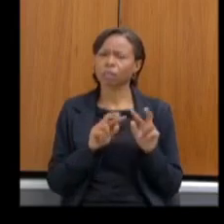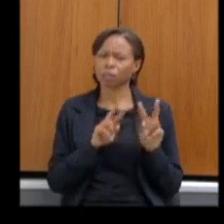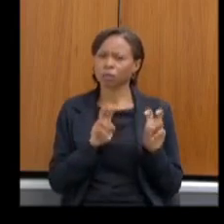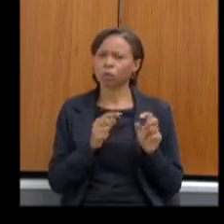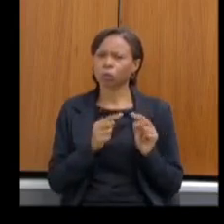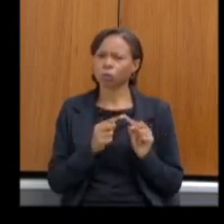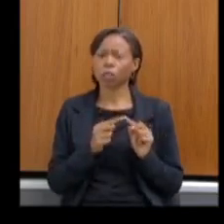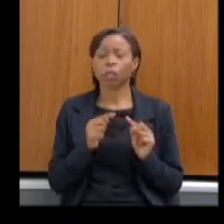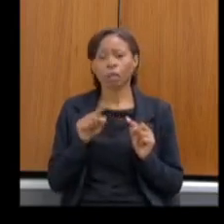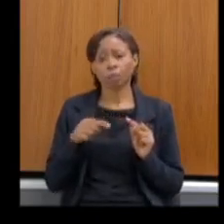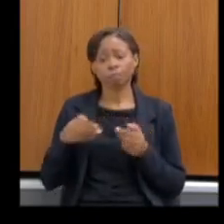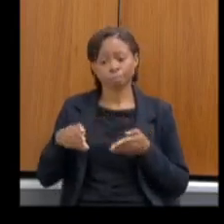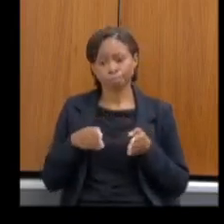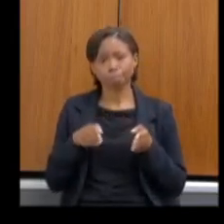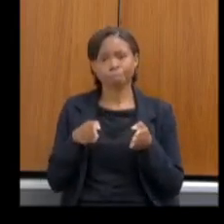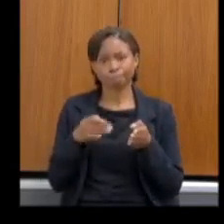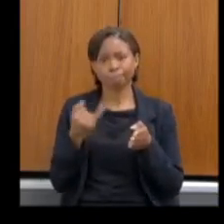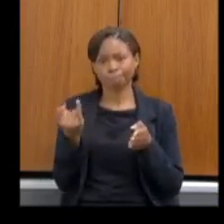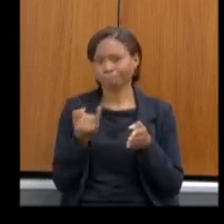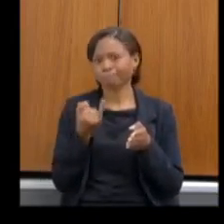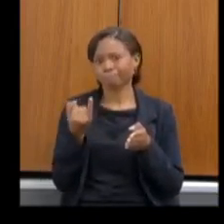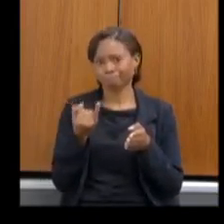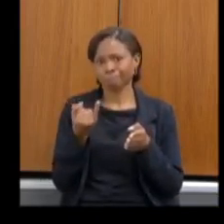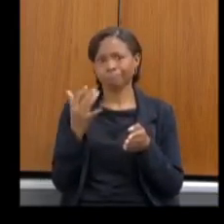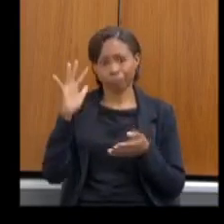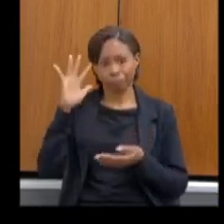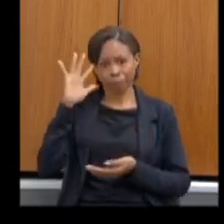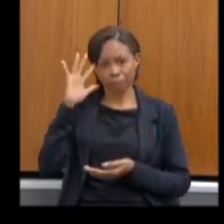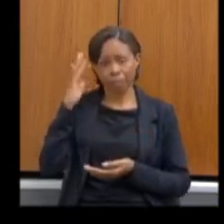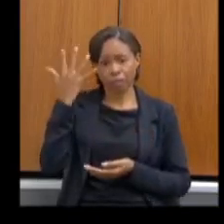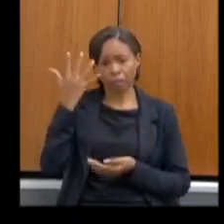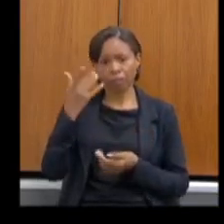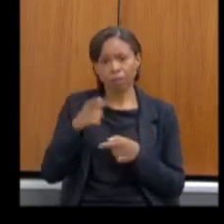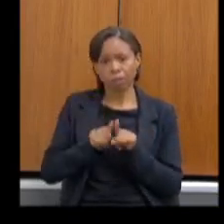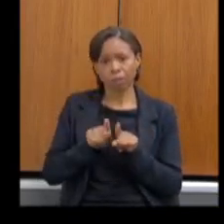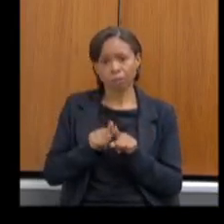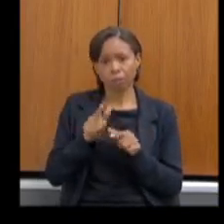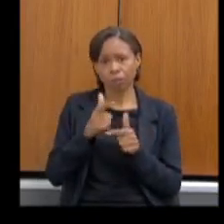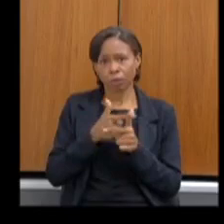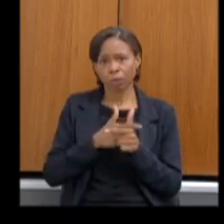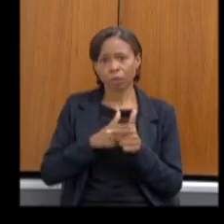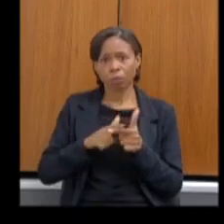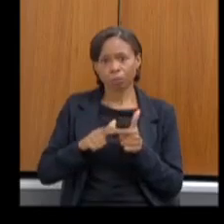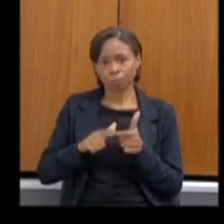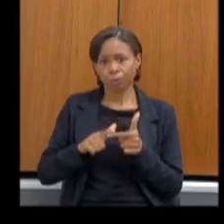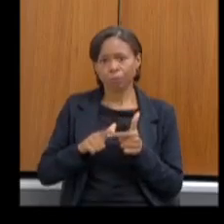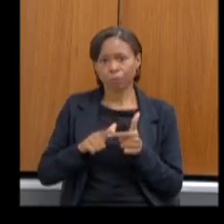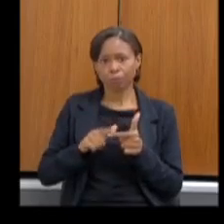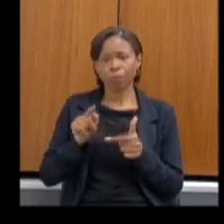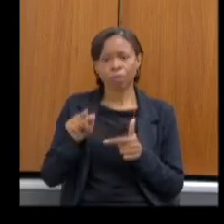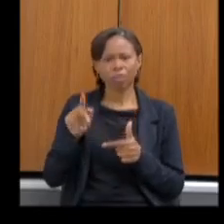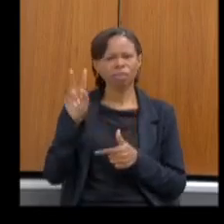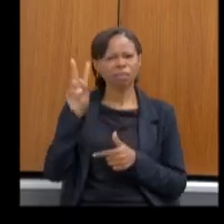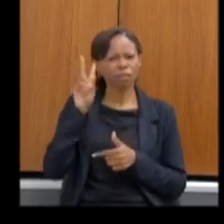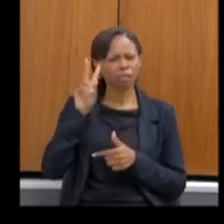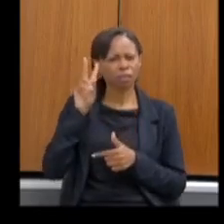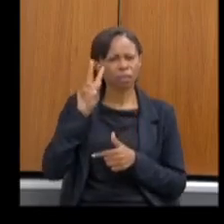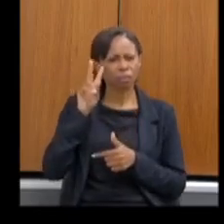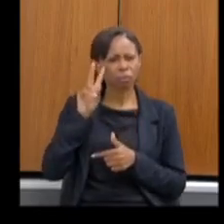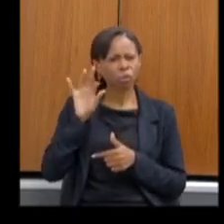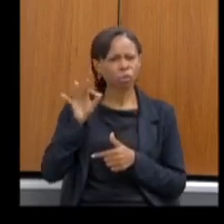caminho importante até para poder resolver também esse tratamento bem lembrou aí